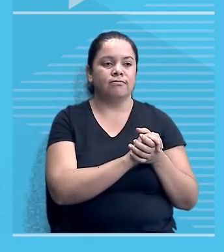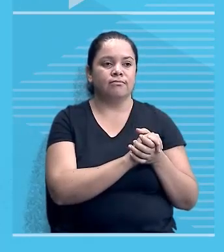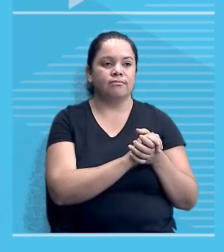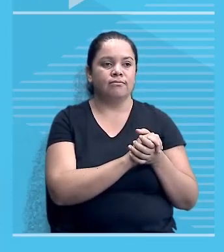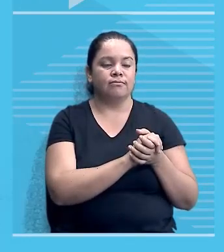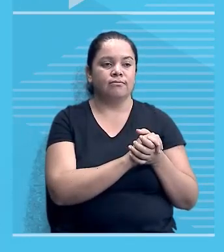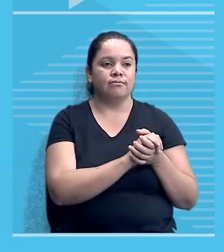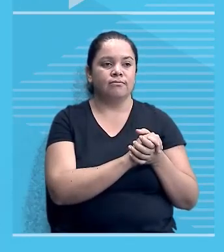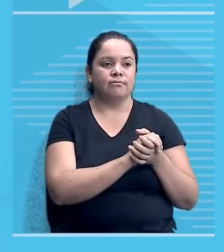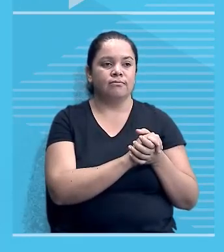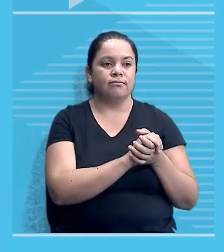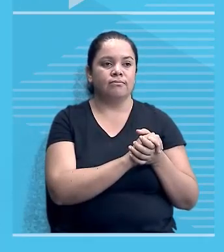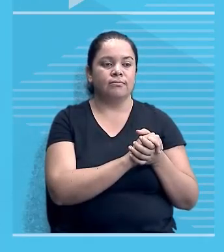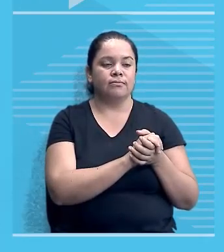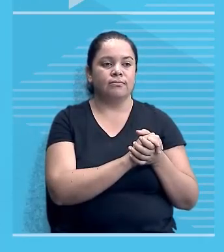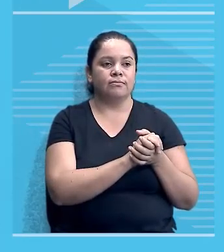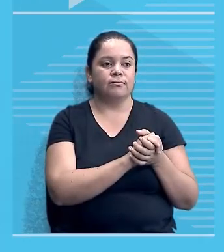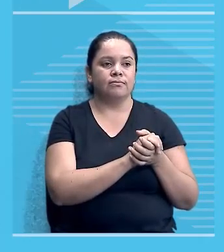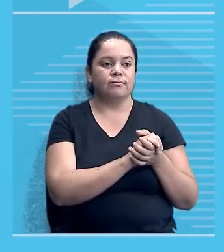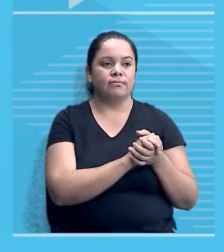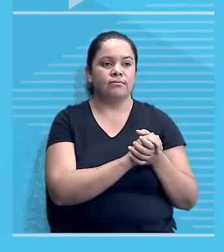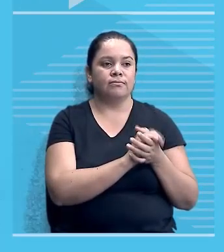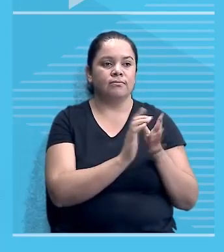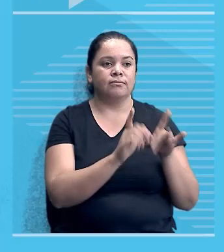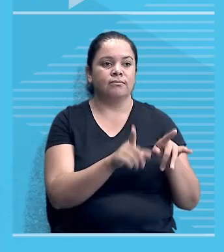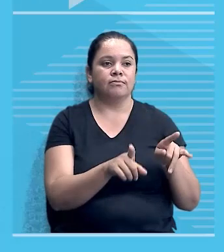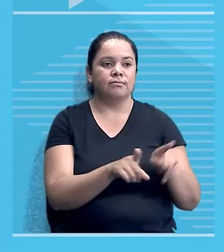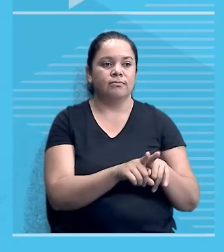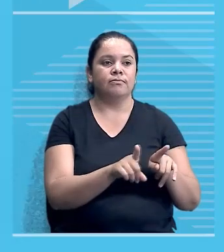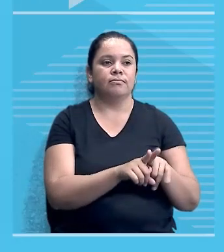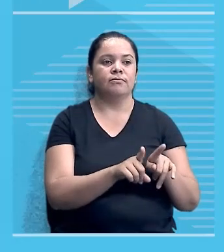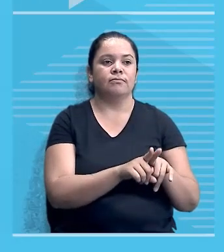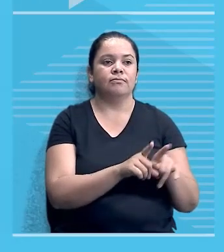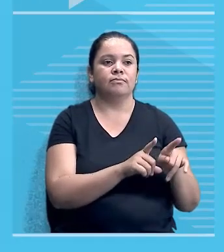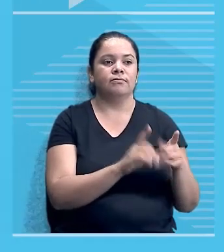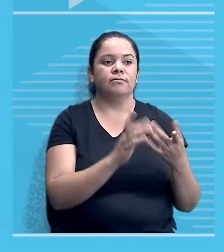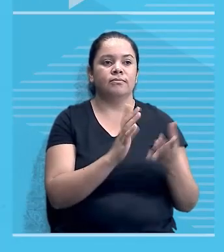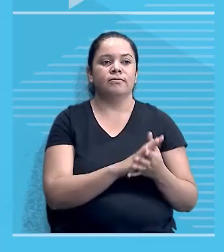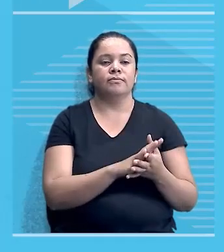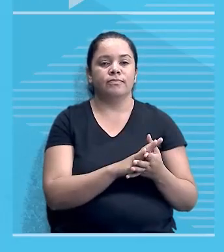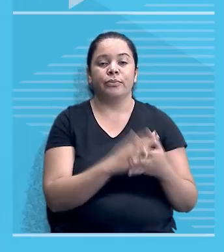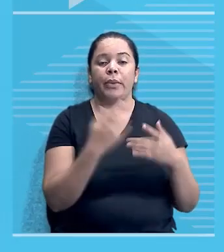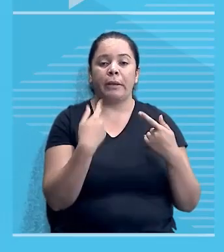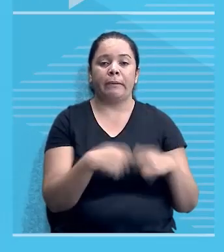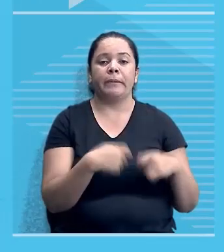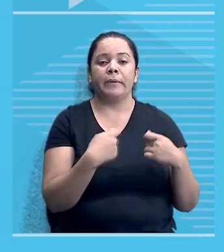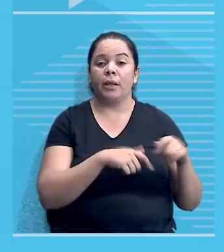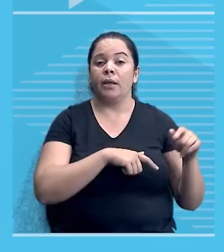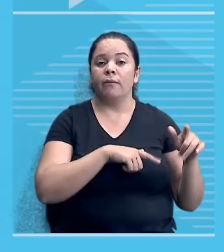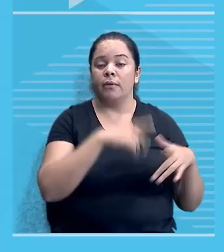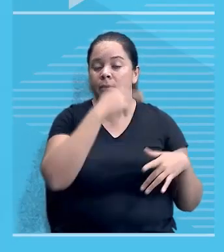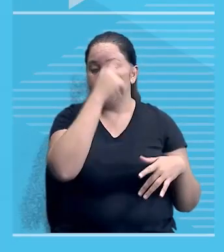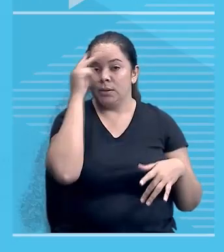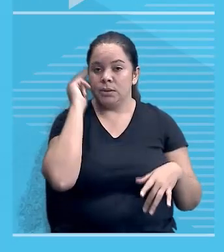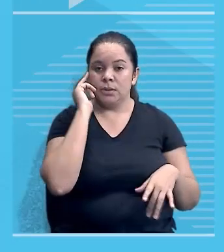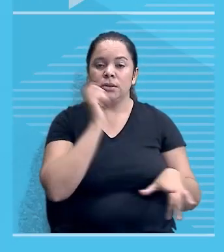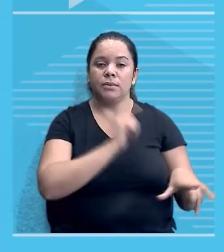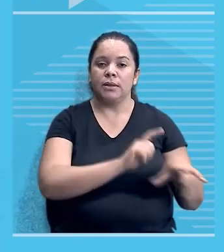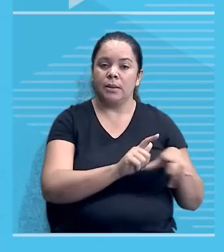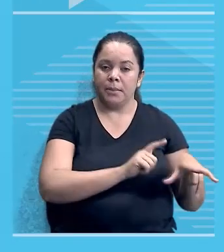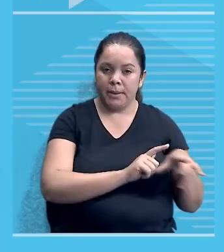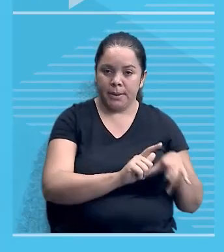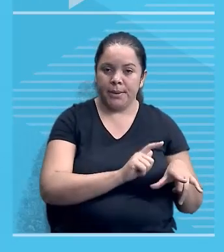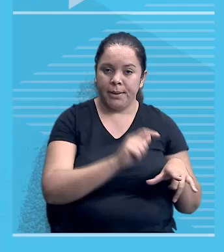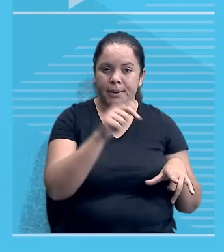momento que estava surgindo atraía necessitava de mão de obra tá e